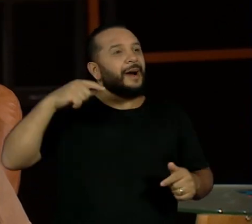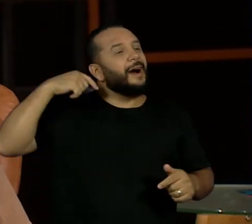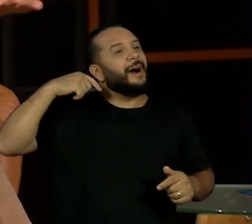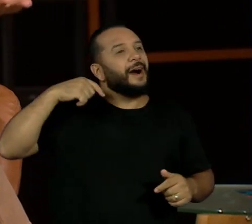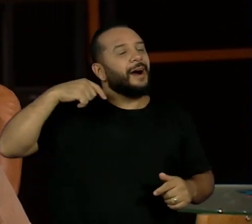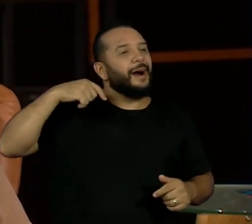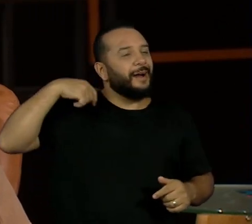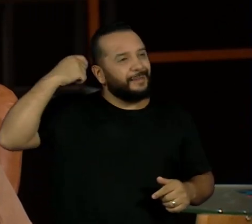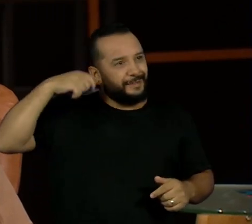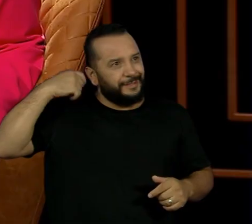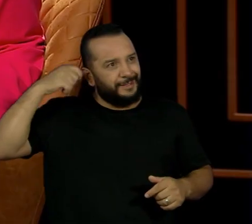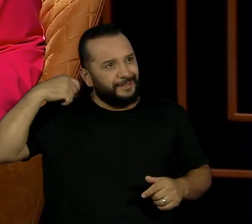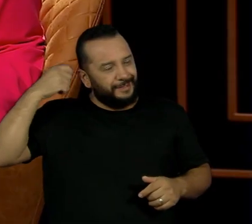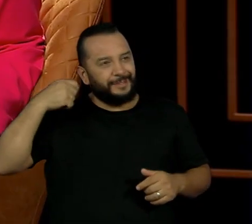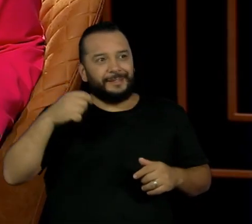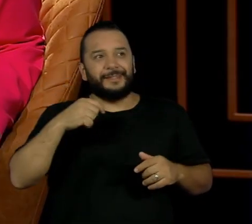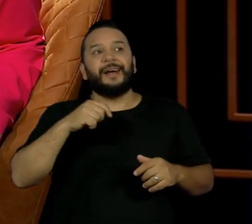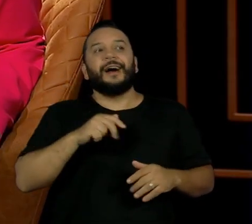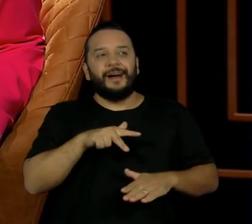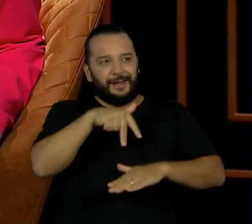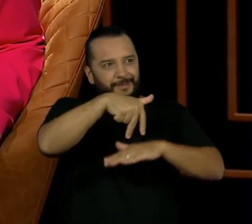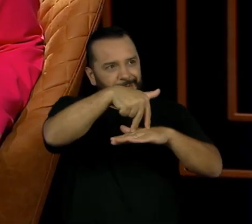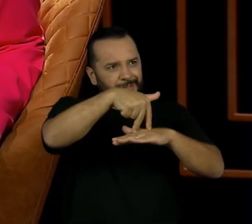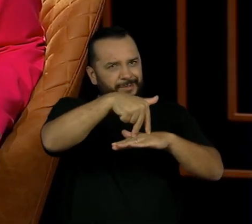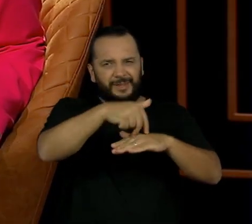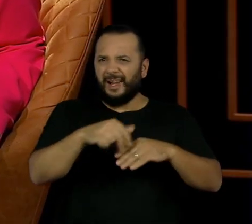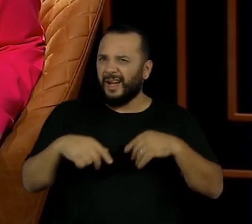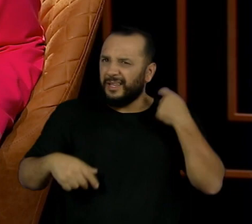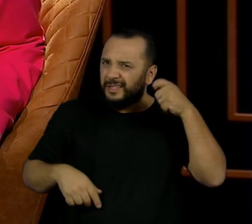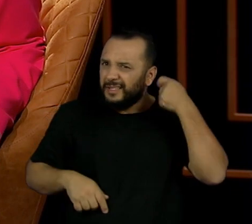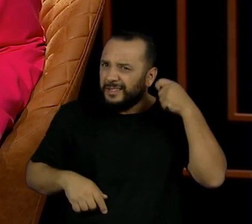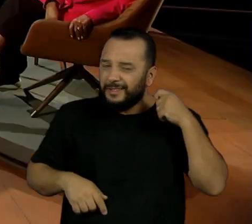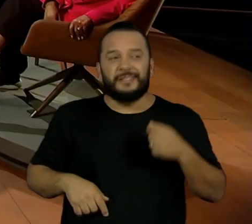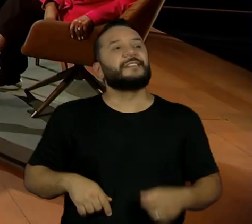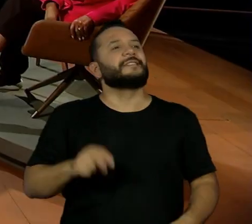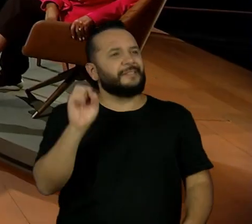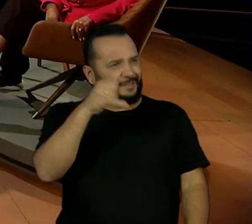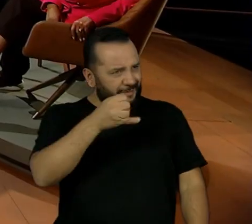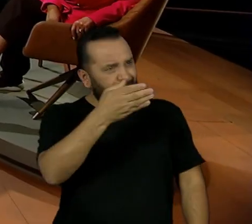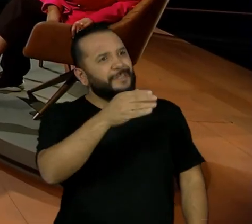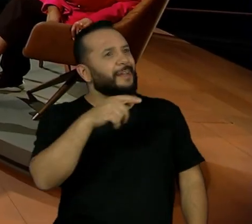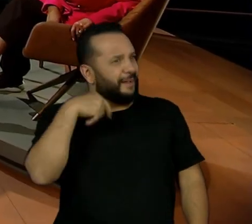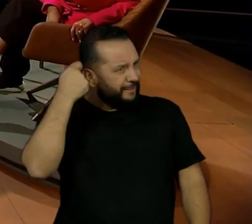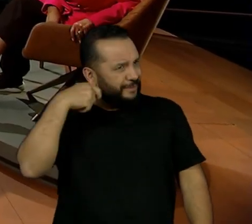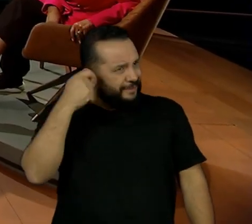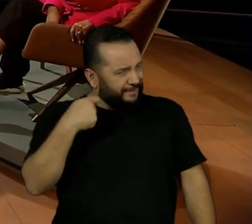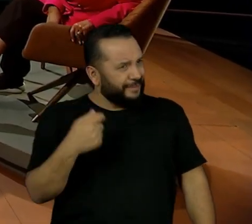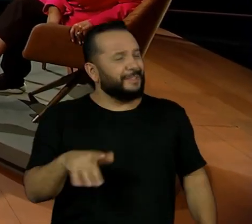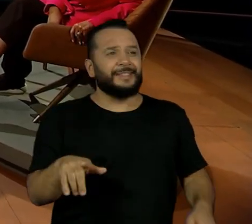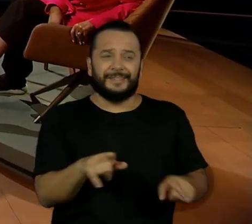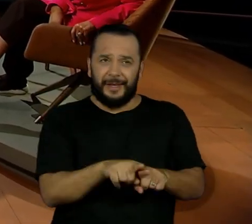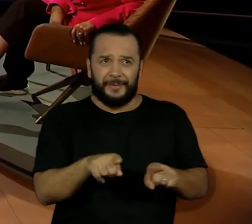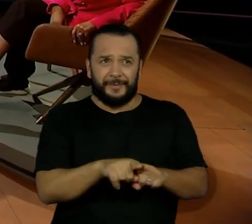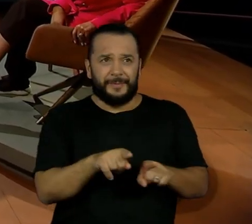como apresentadora e também, sim, como atriz, por que não? Claro. E